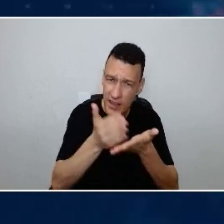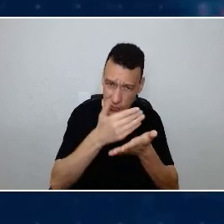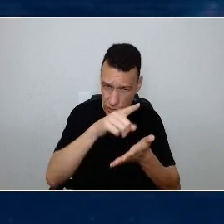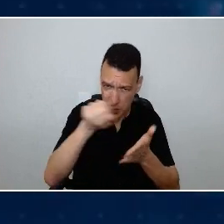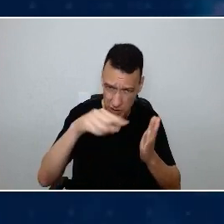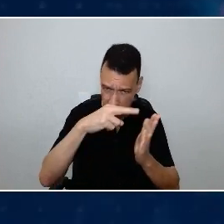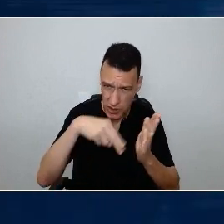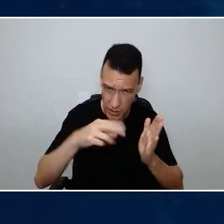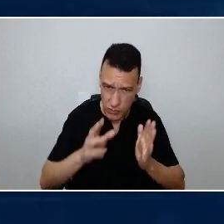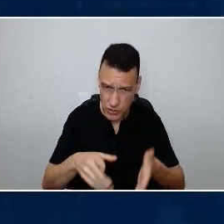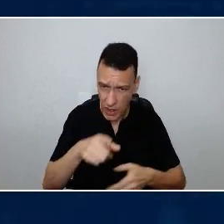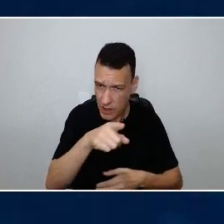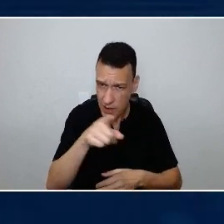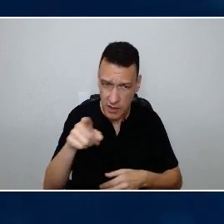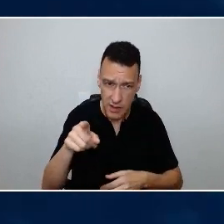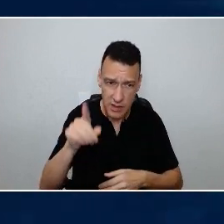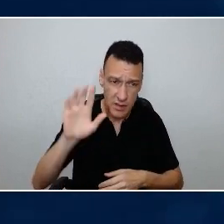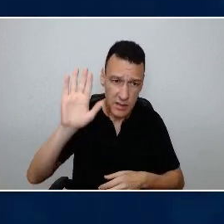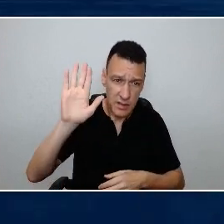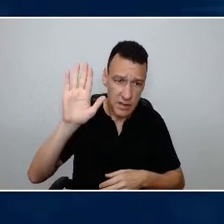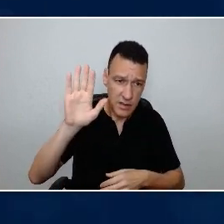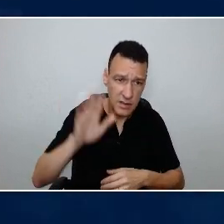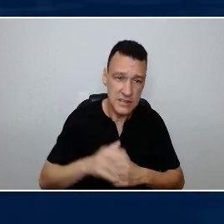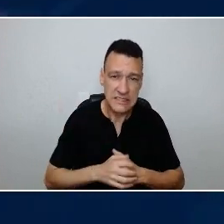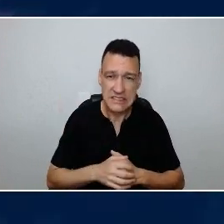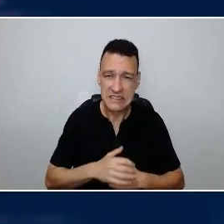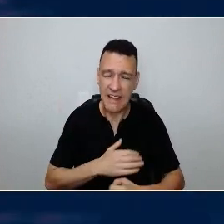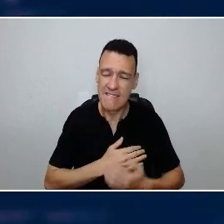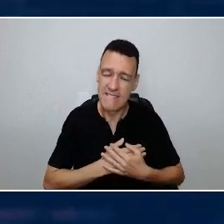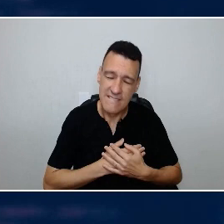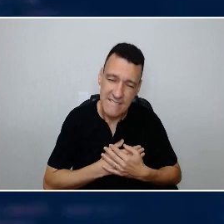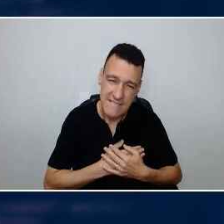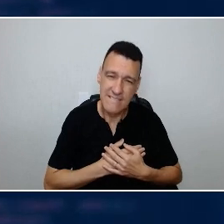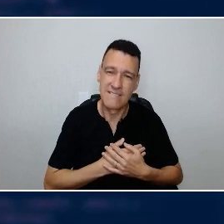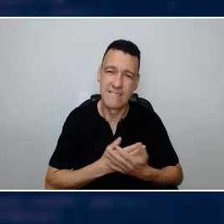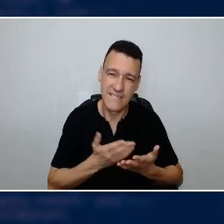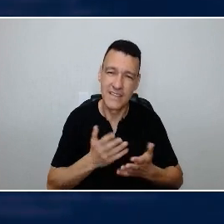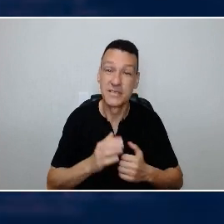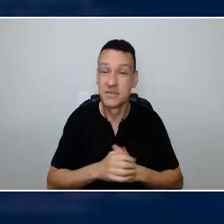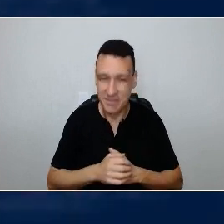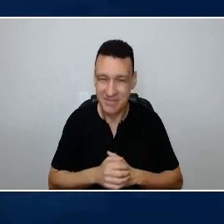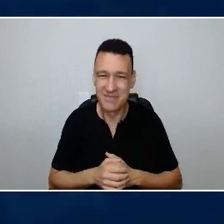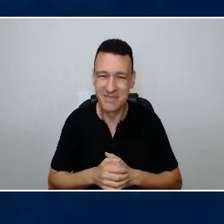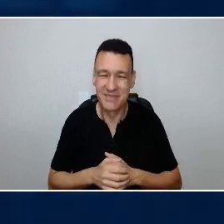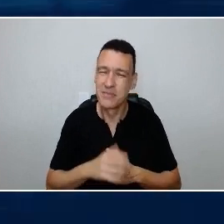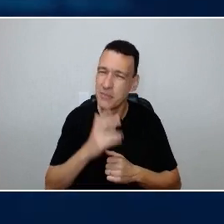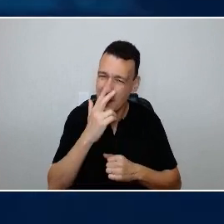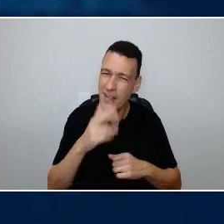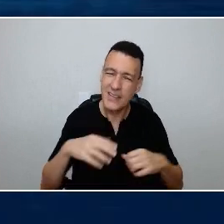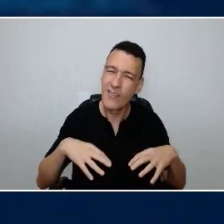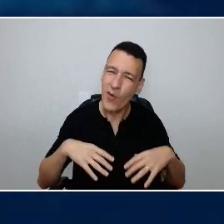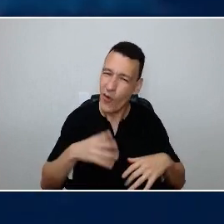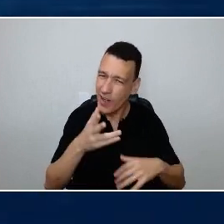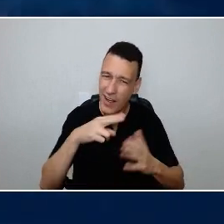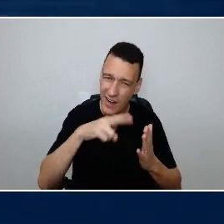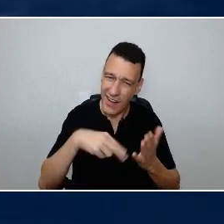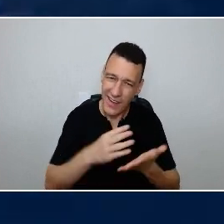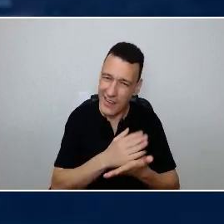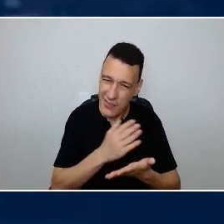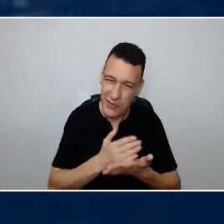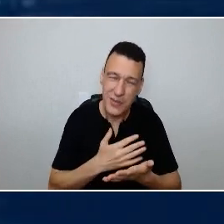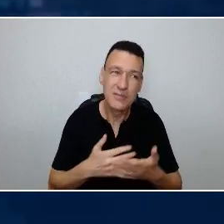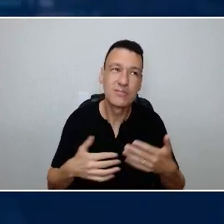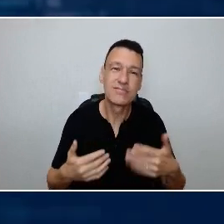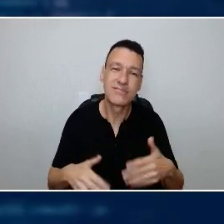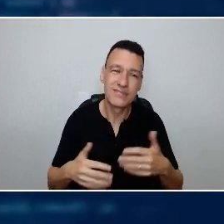patterns meus PES mas faltou que fazer n Tô brincando mas é bom esse livro assim para quem não leu muito aí tá chegando